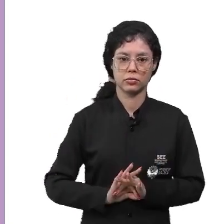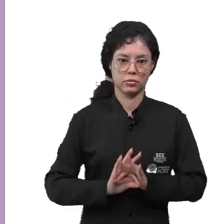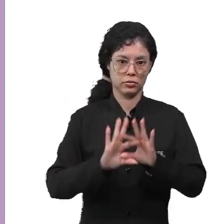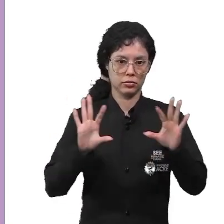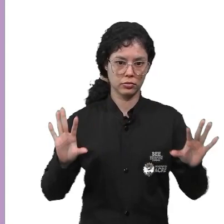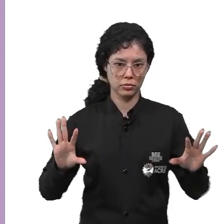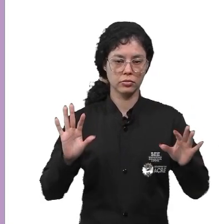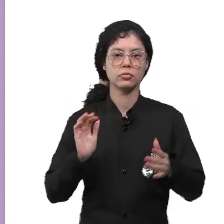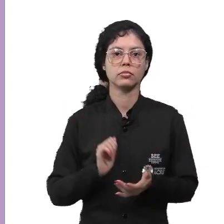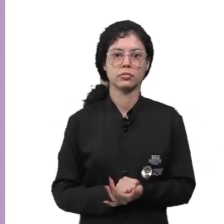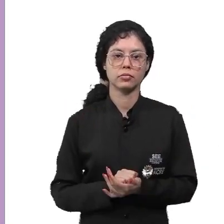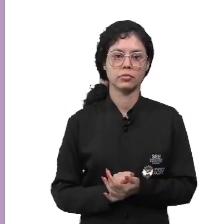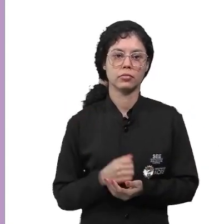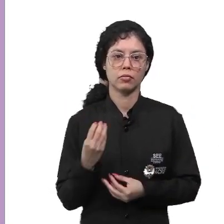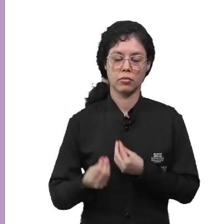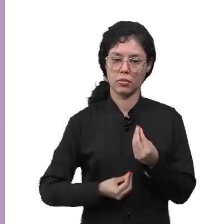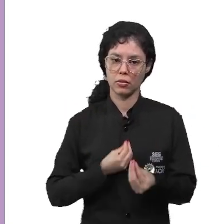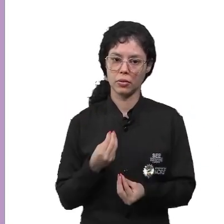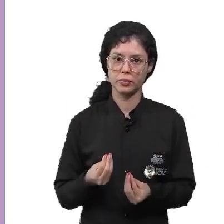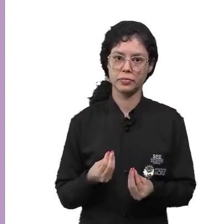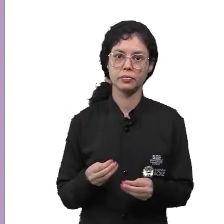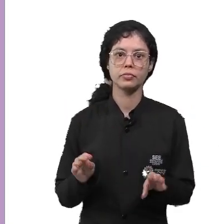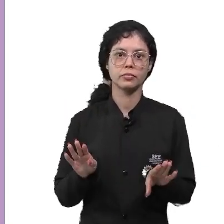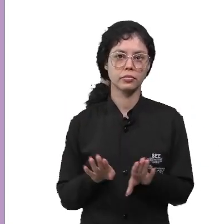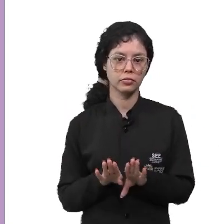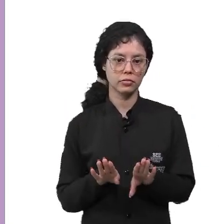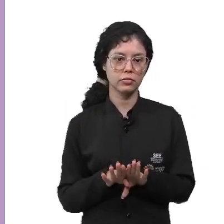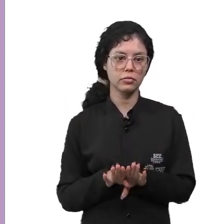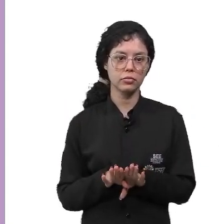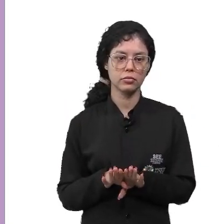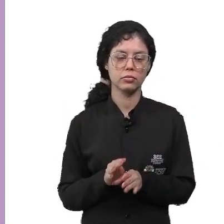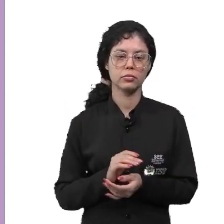que podemos definir como liberdade?